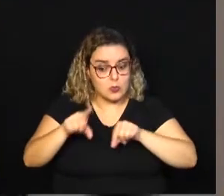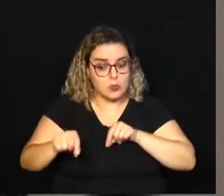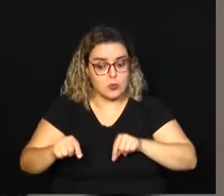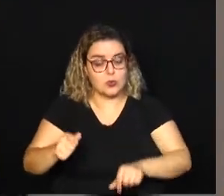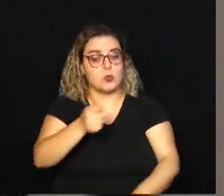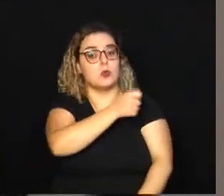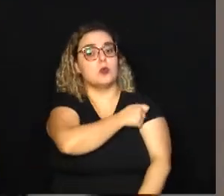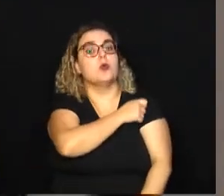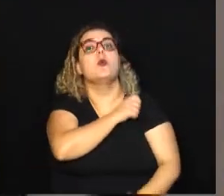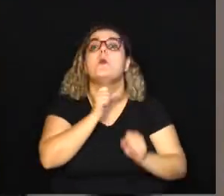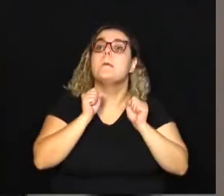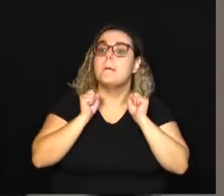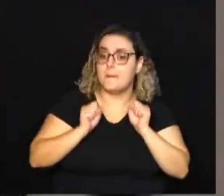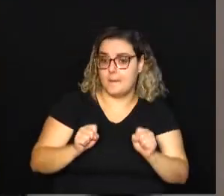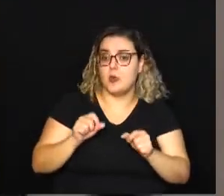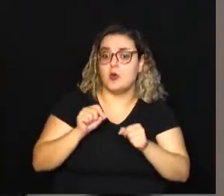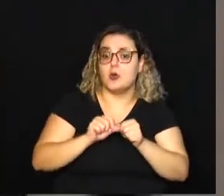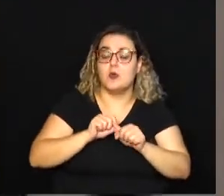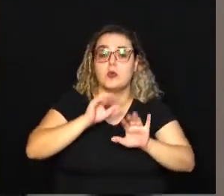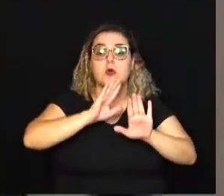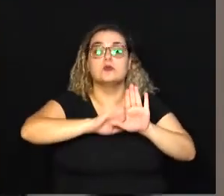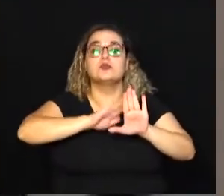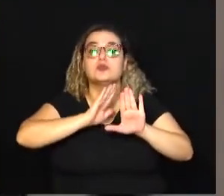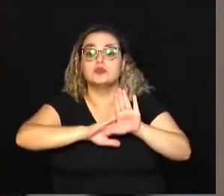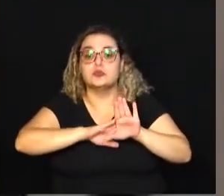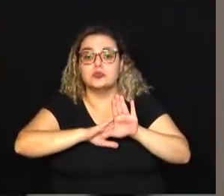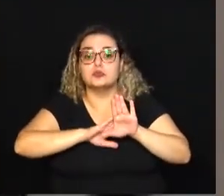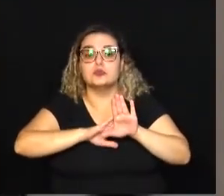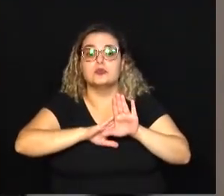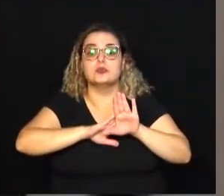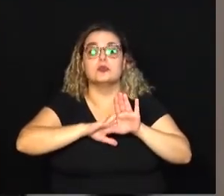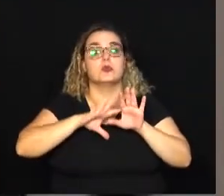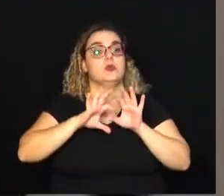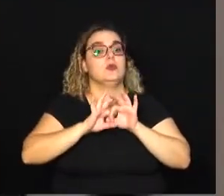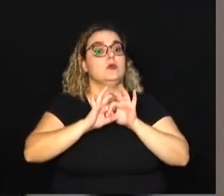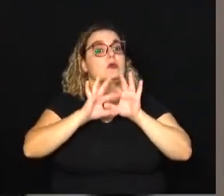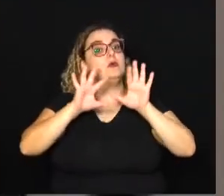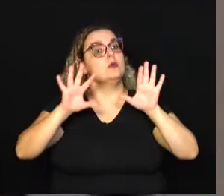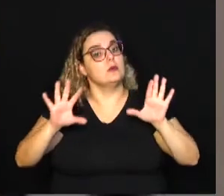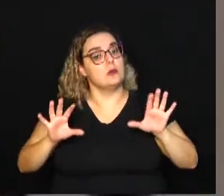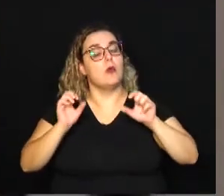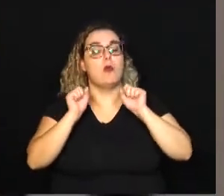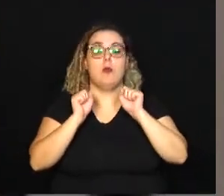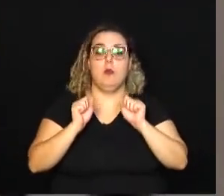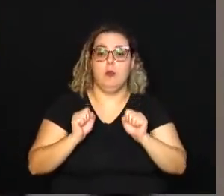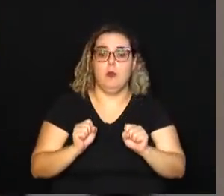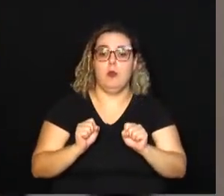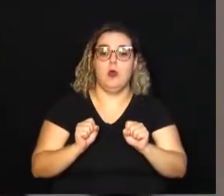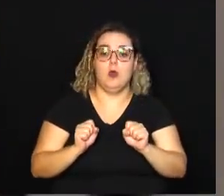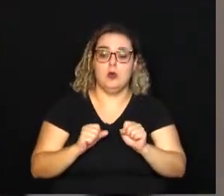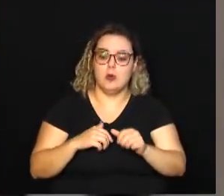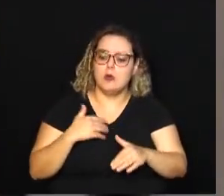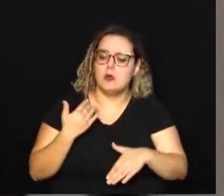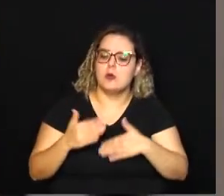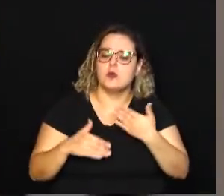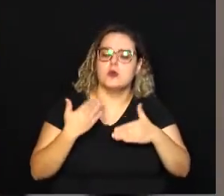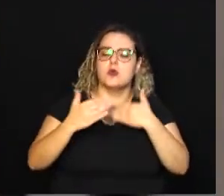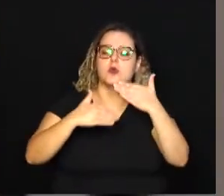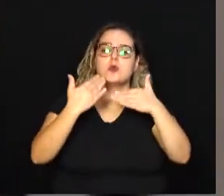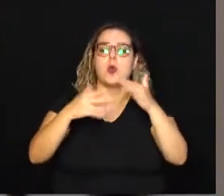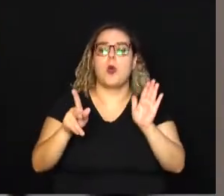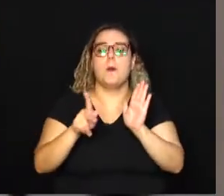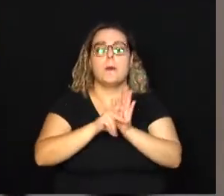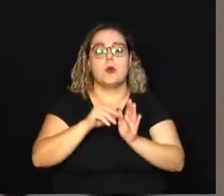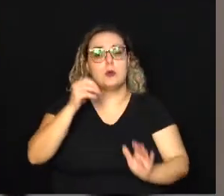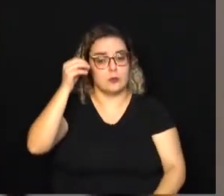de fazer através de atividades que deem liberdade para que ele possa construir esse conhecimento.